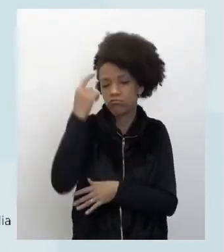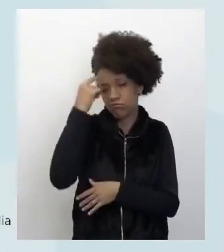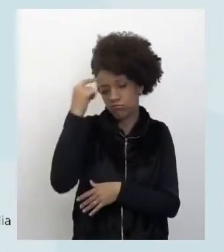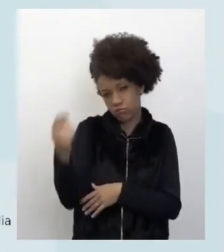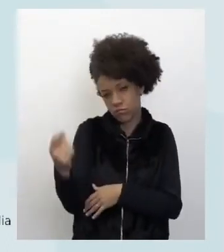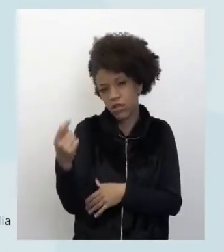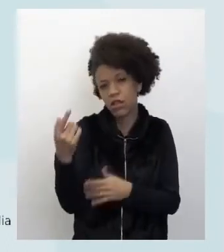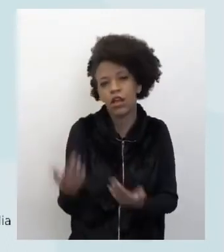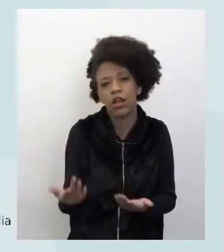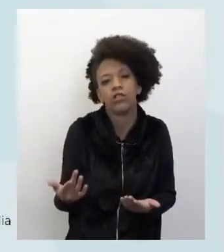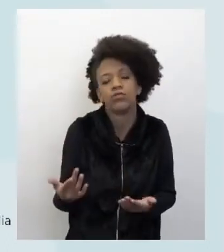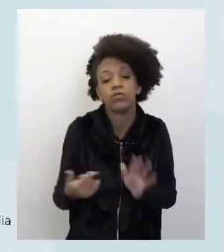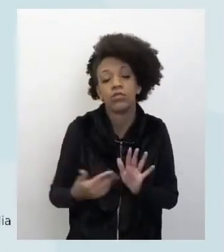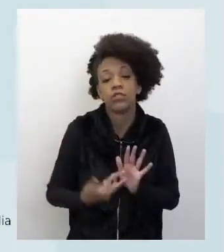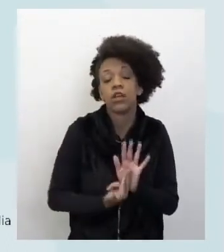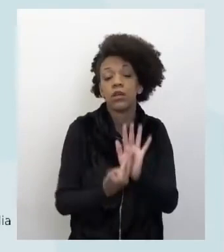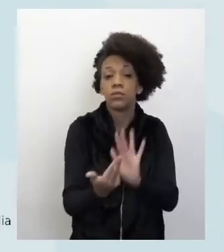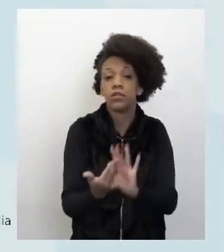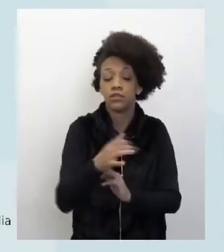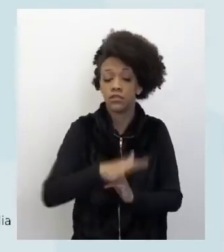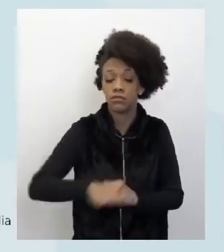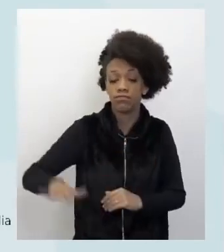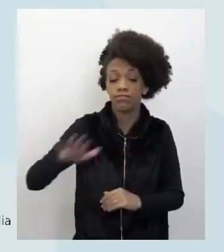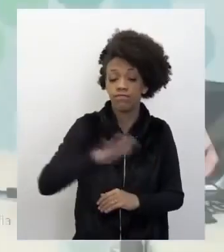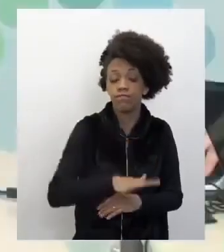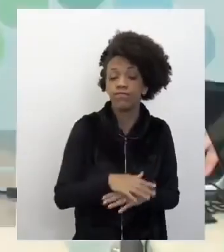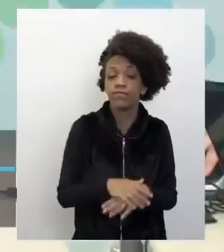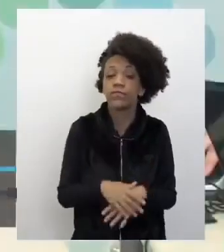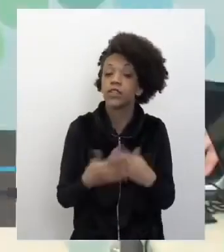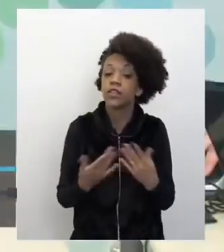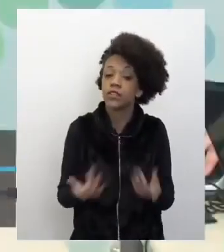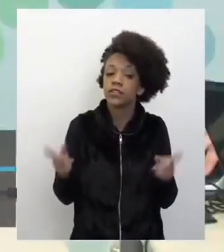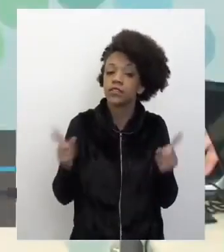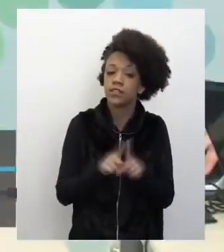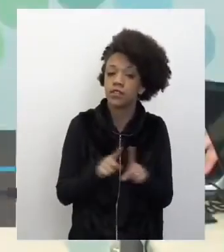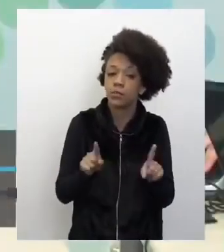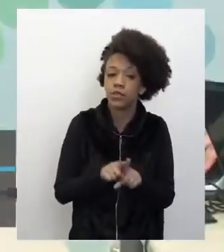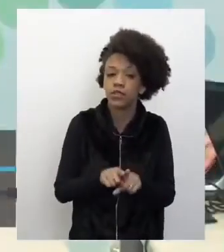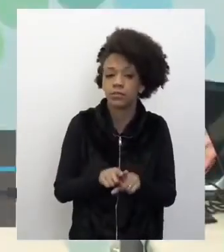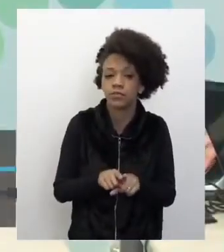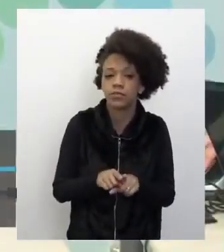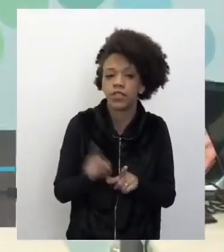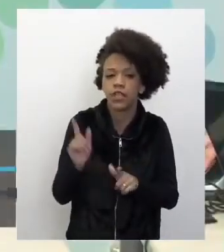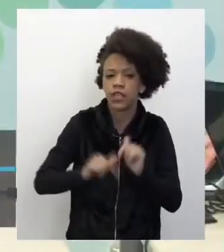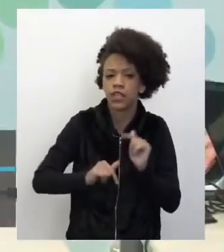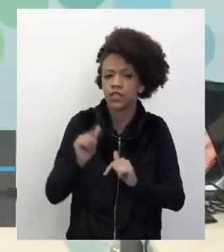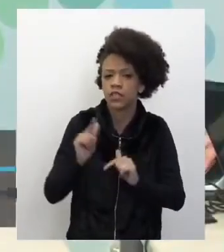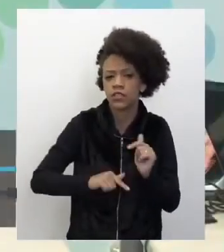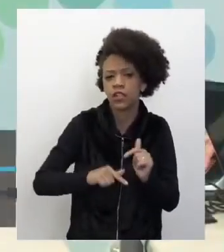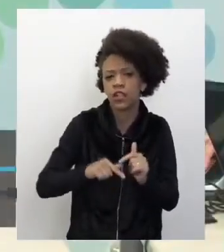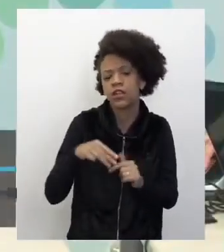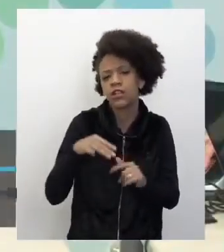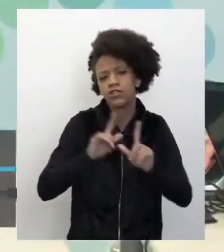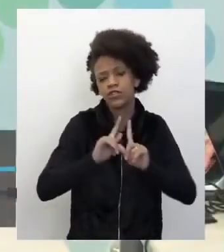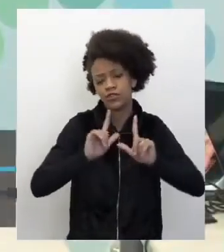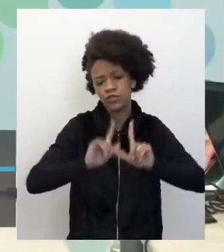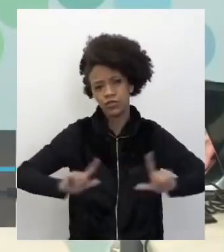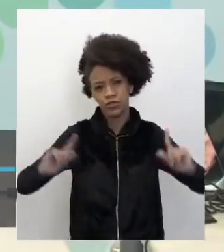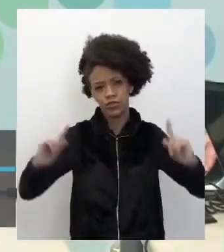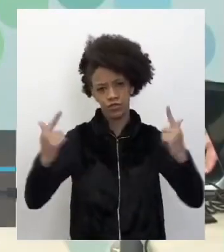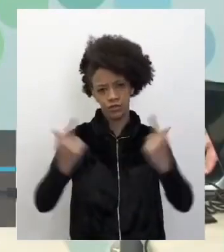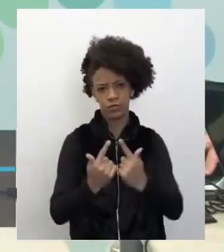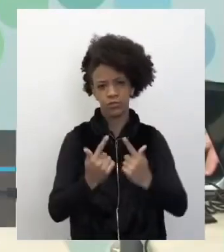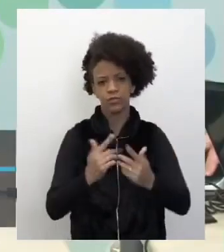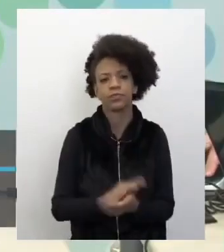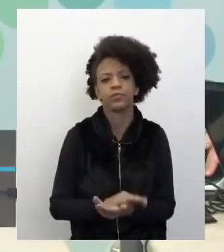dessa representação espacial. E falando um pouquinho de elementos do mapa, de mapas temáticos, eu trouxe